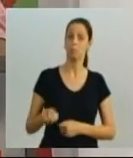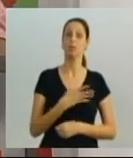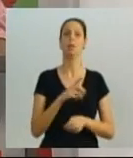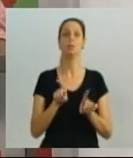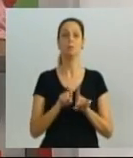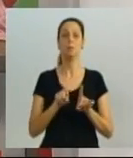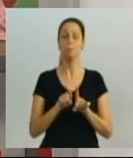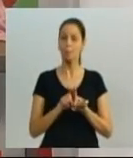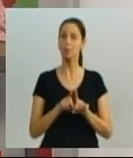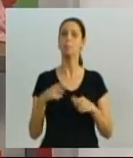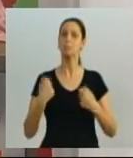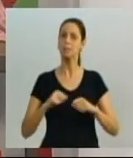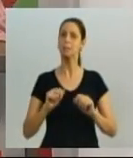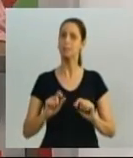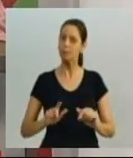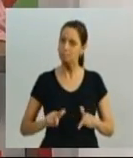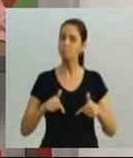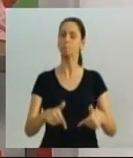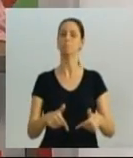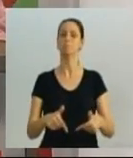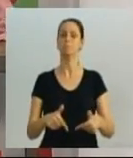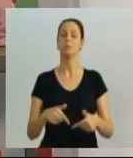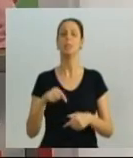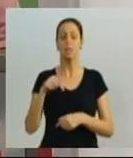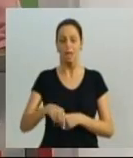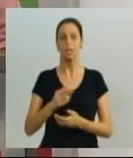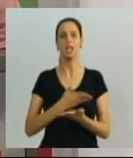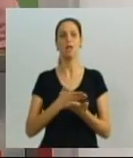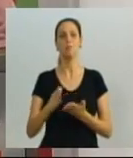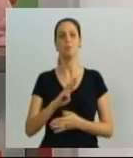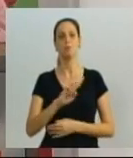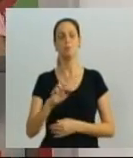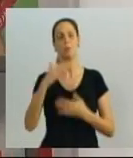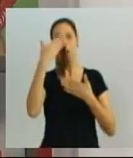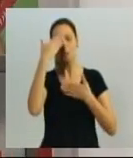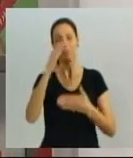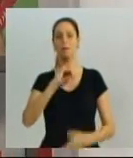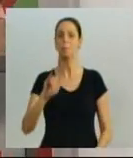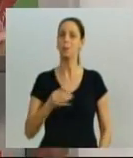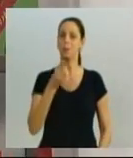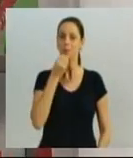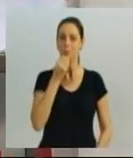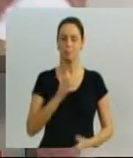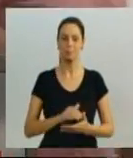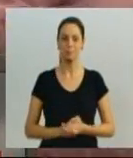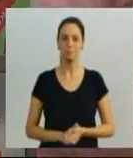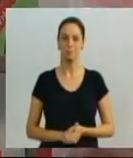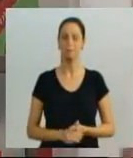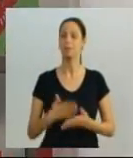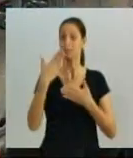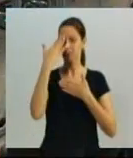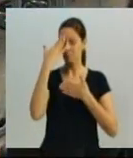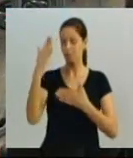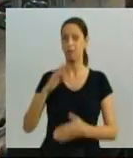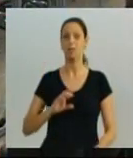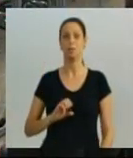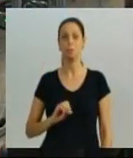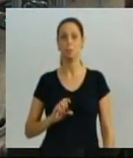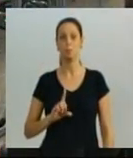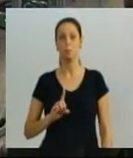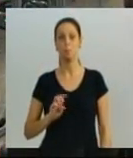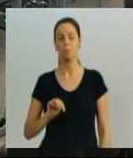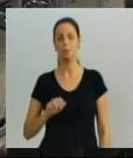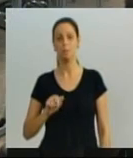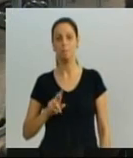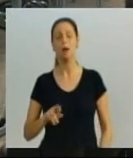a iniciativa. E essa iniciativa, mais uma vez, está saindo para o Blumenau. Muito obrigado pela oportunidade. Obrigado, Ademar. E o João Vale